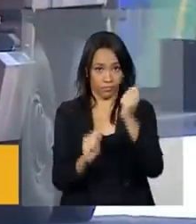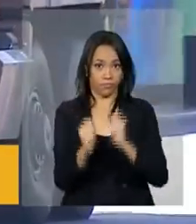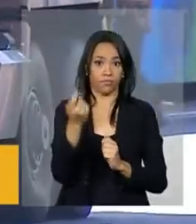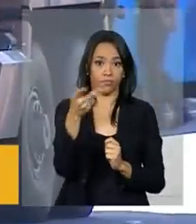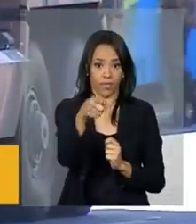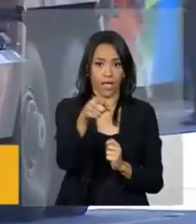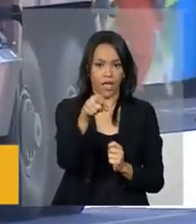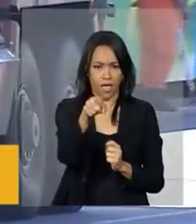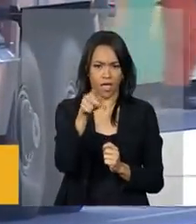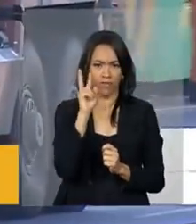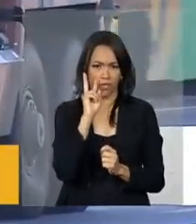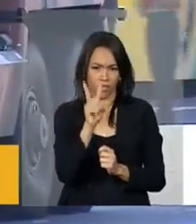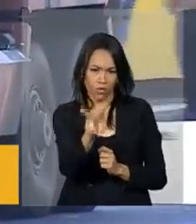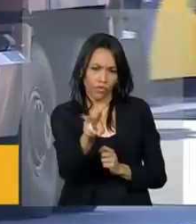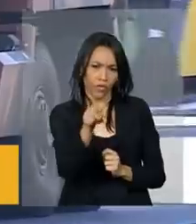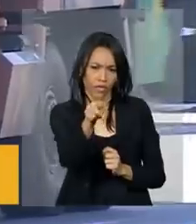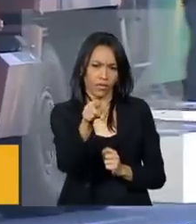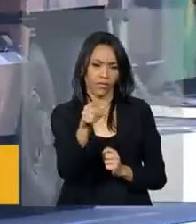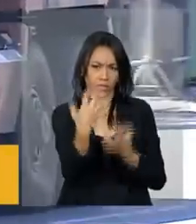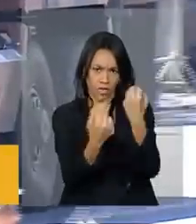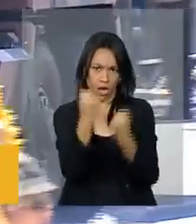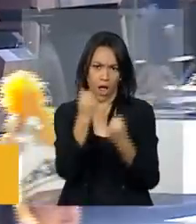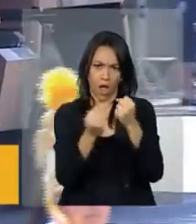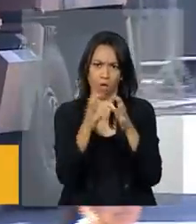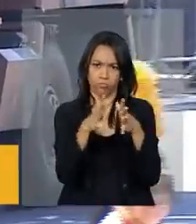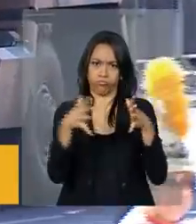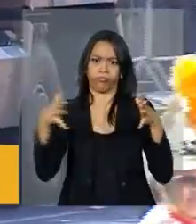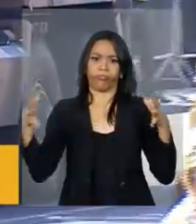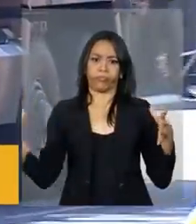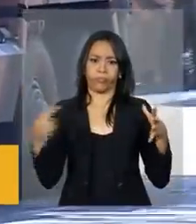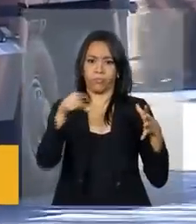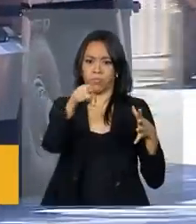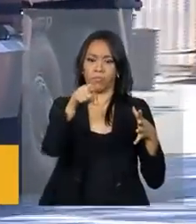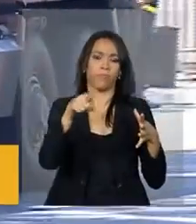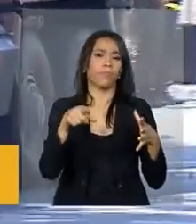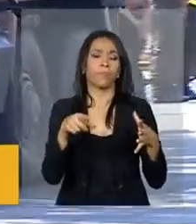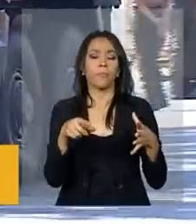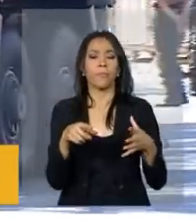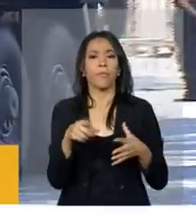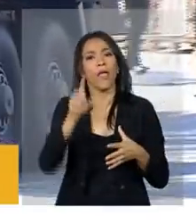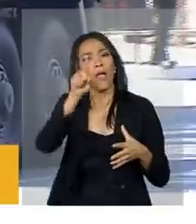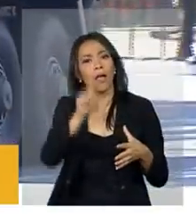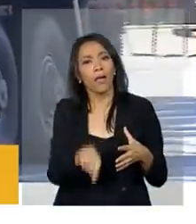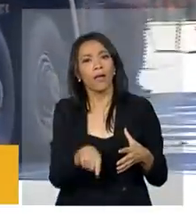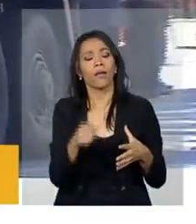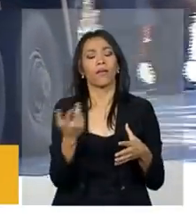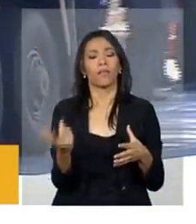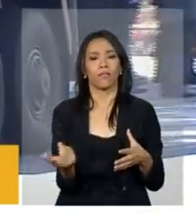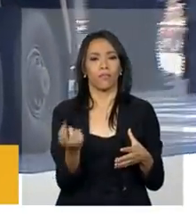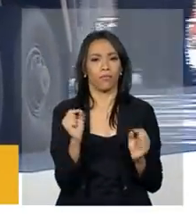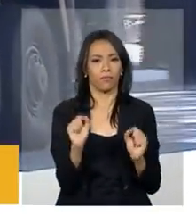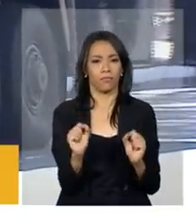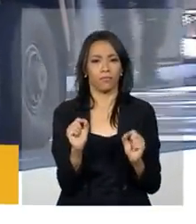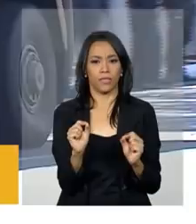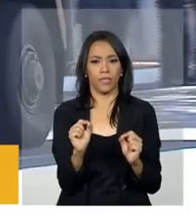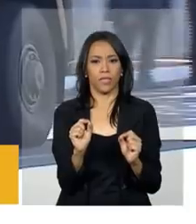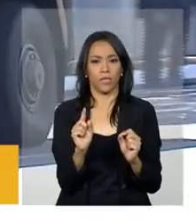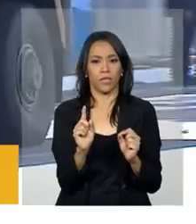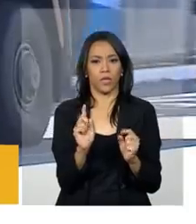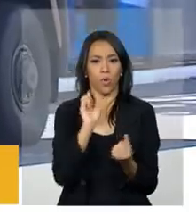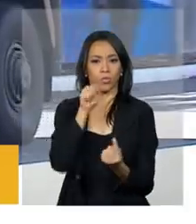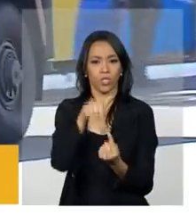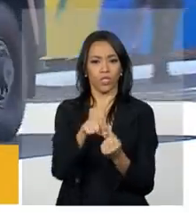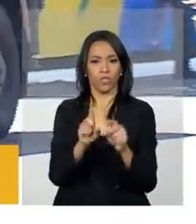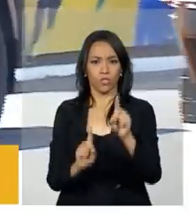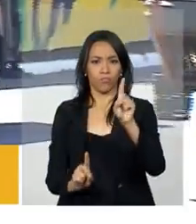Essas baterias de Astros 2020, elas são constituídas de viaturas lançadoras de